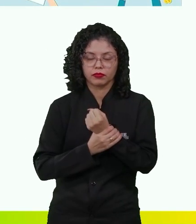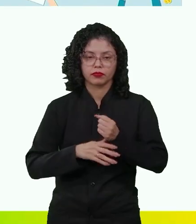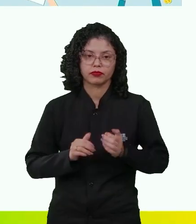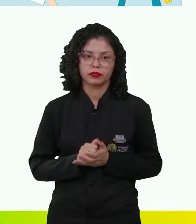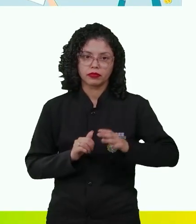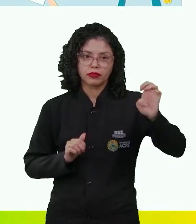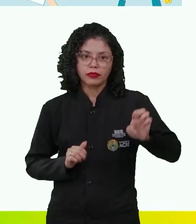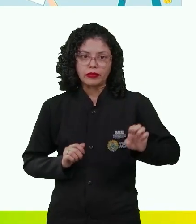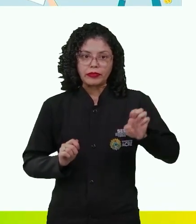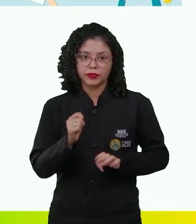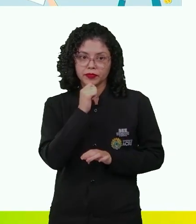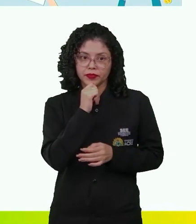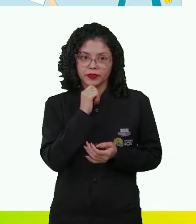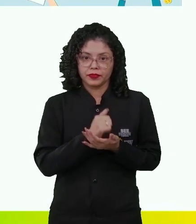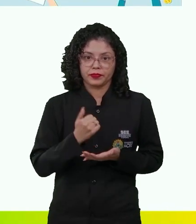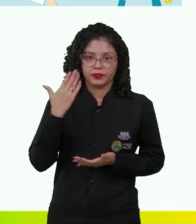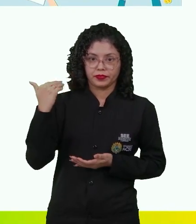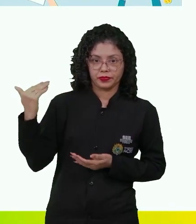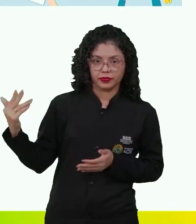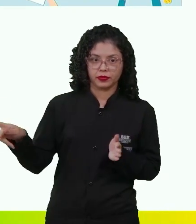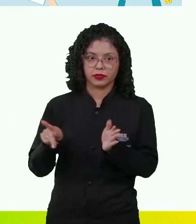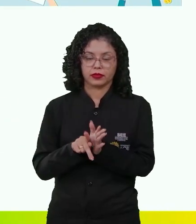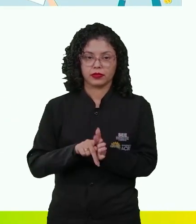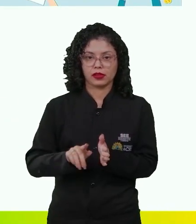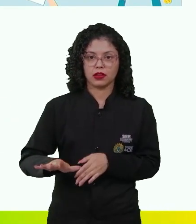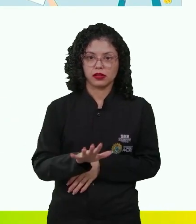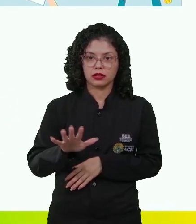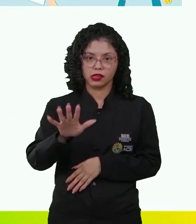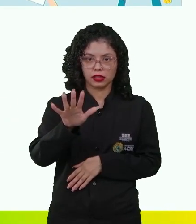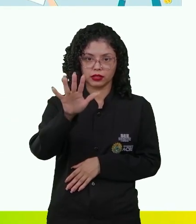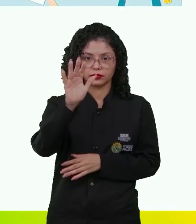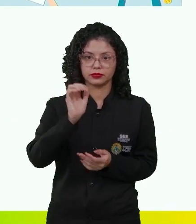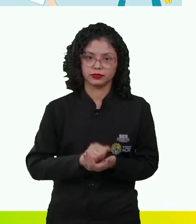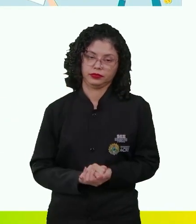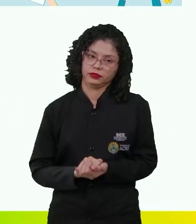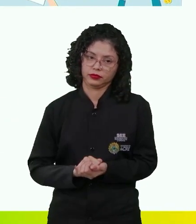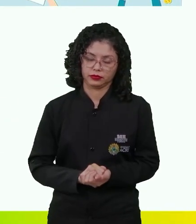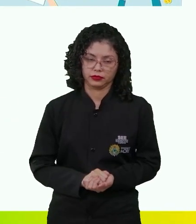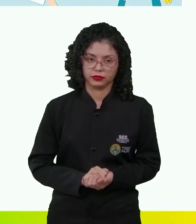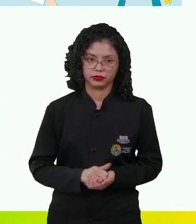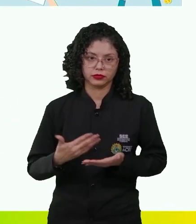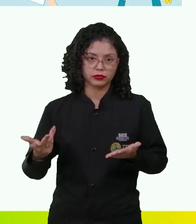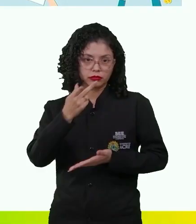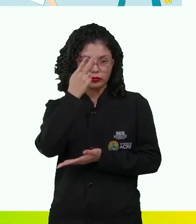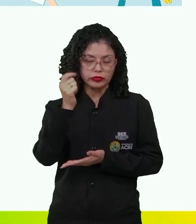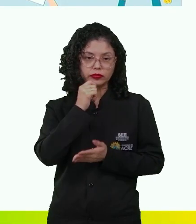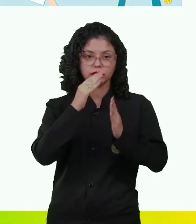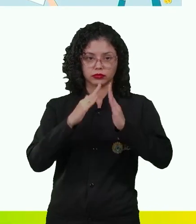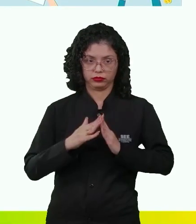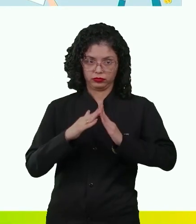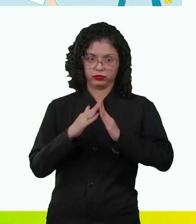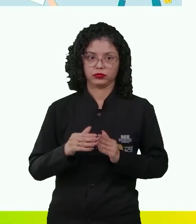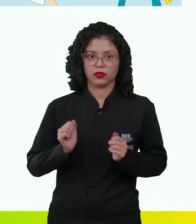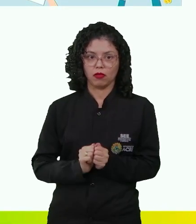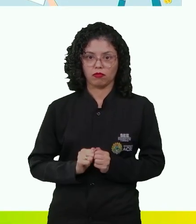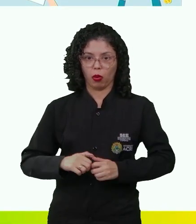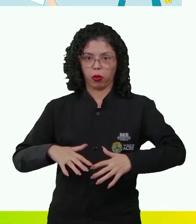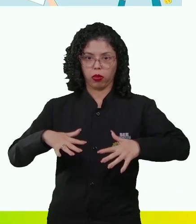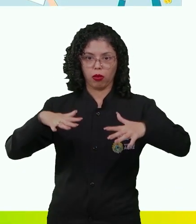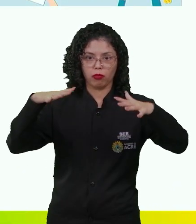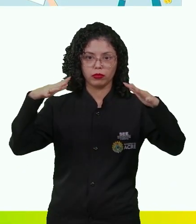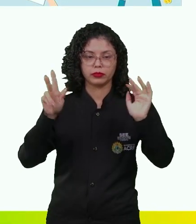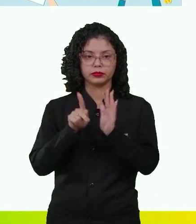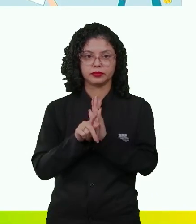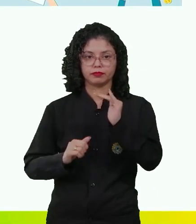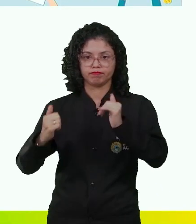lado esquerdo, as famosas palafitas, favelas, onde pessoas moram aglomeradas